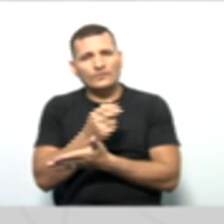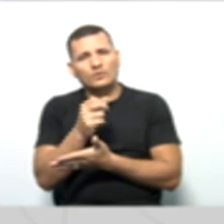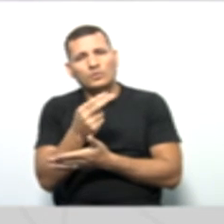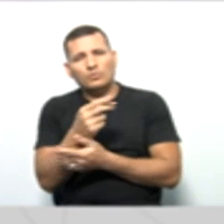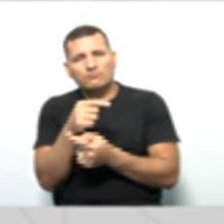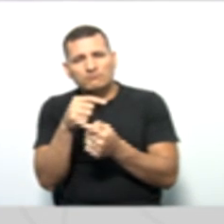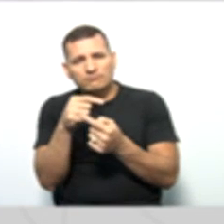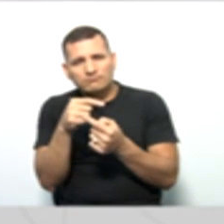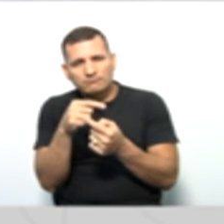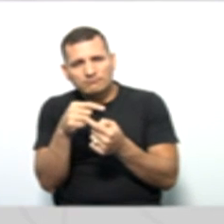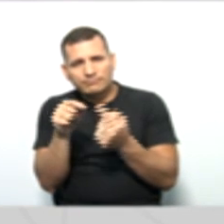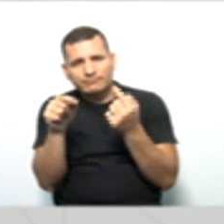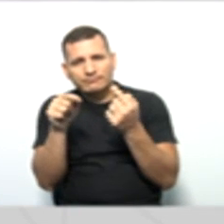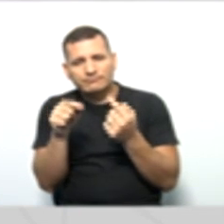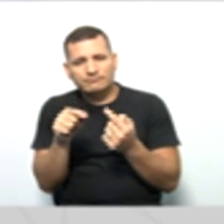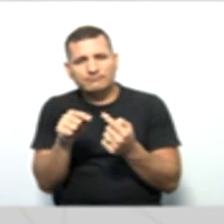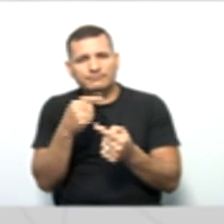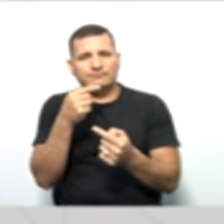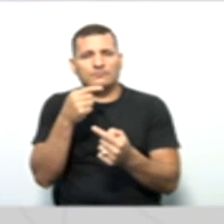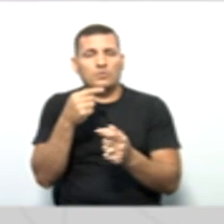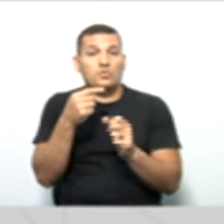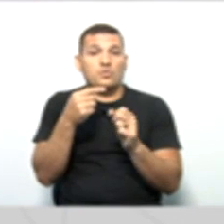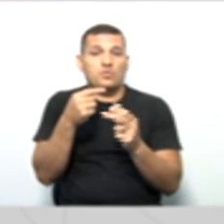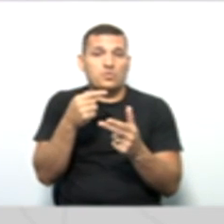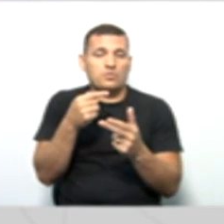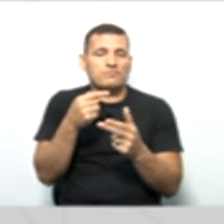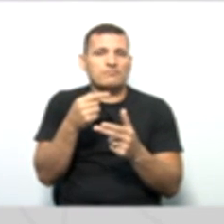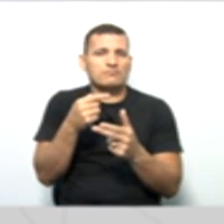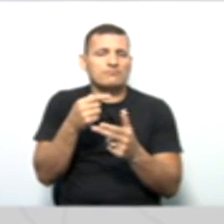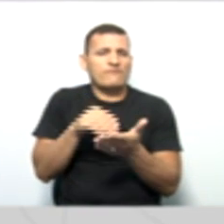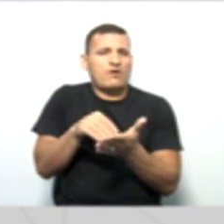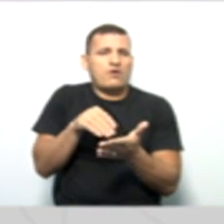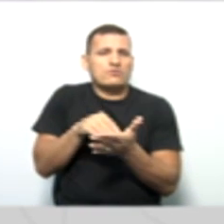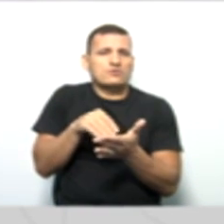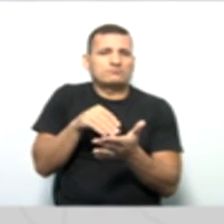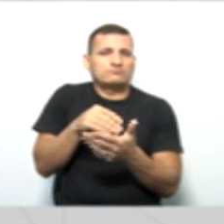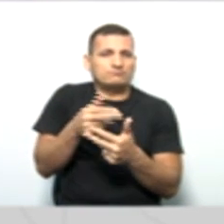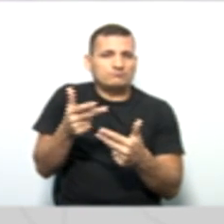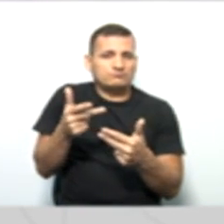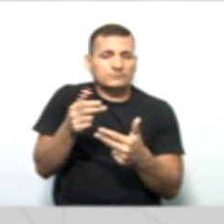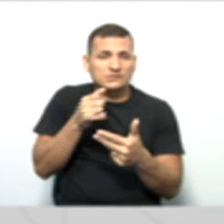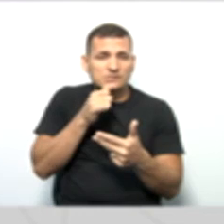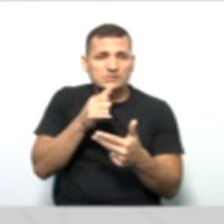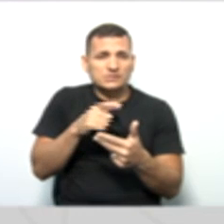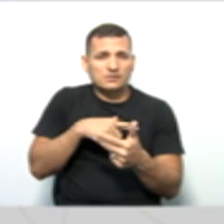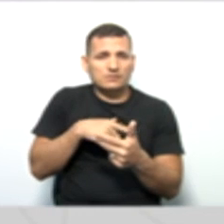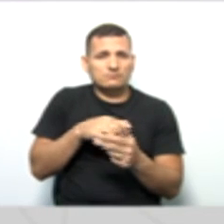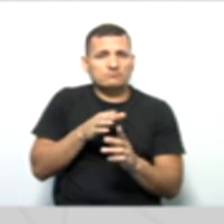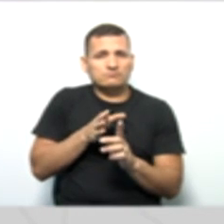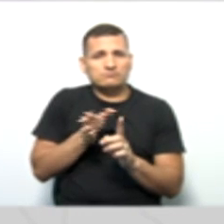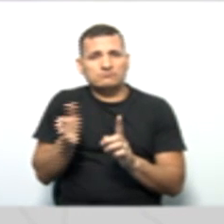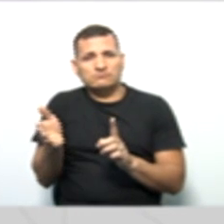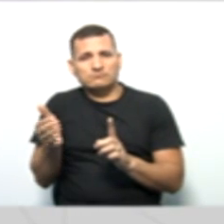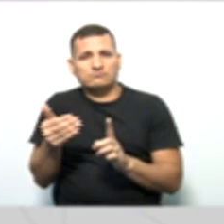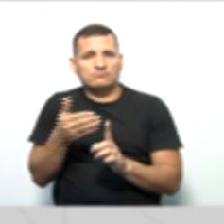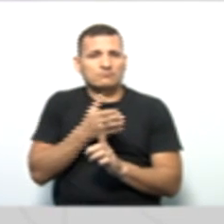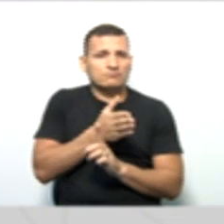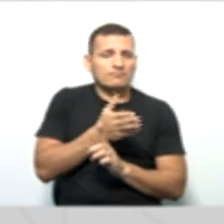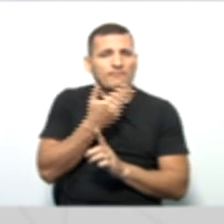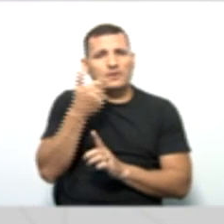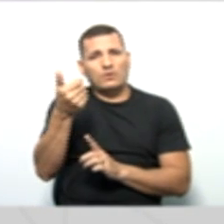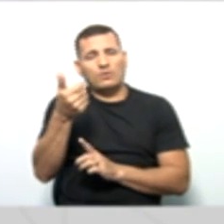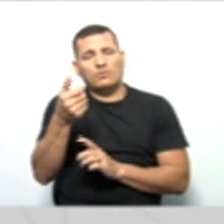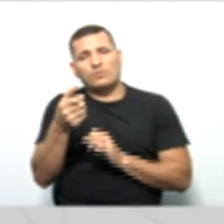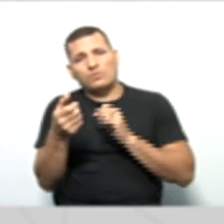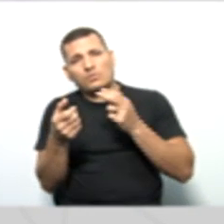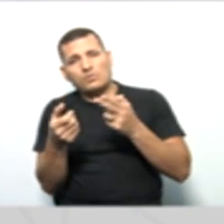inconsistências ou omissões, se existem alternativas melhores e se o modelo pode ser